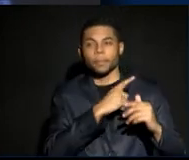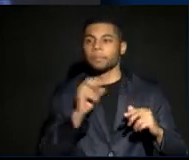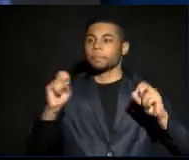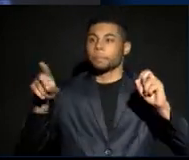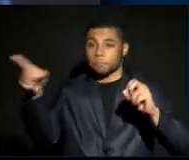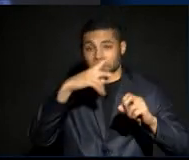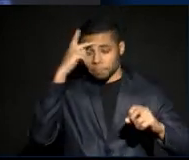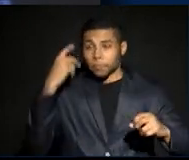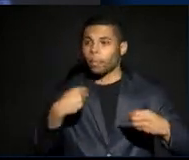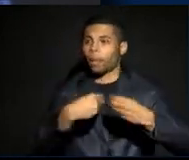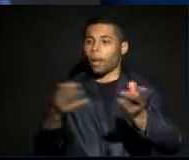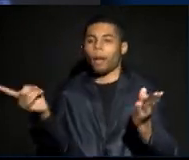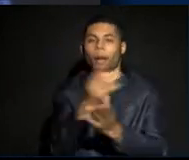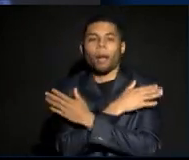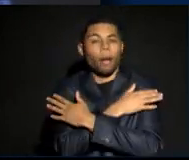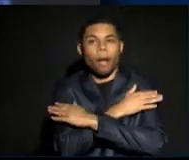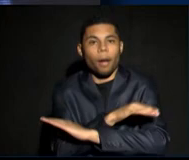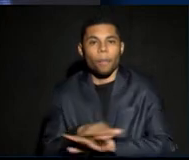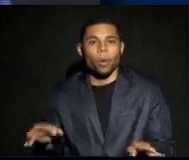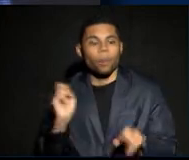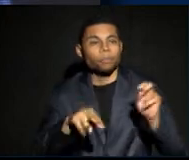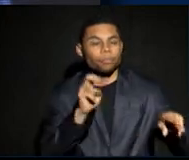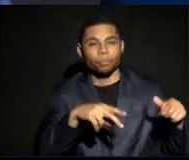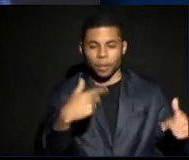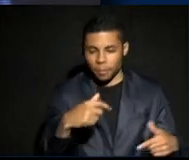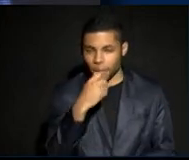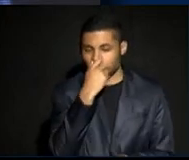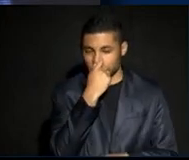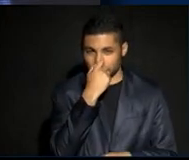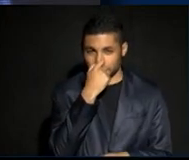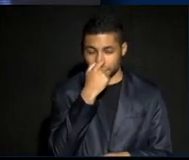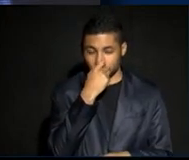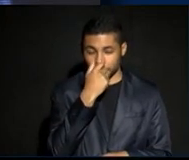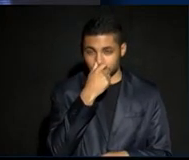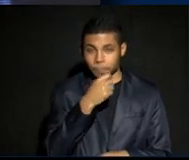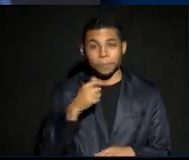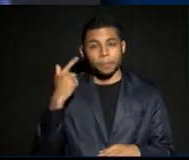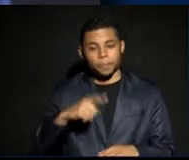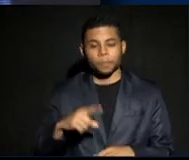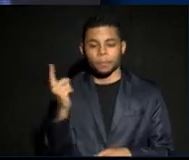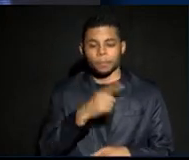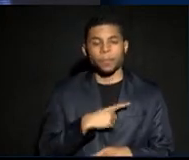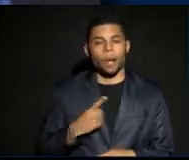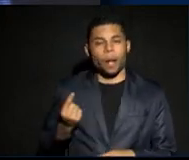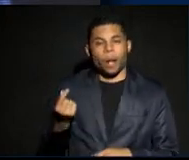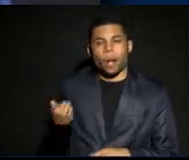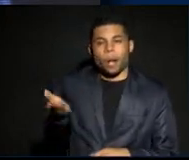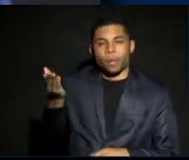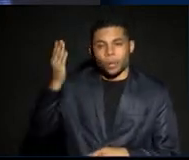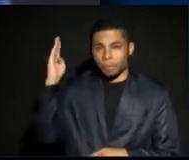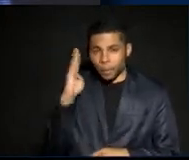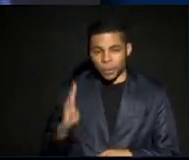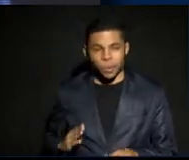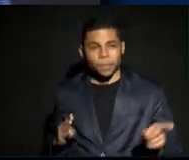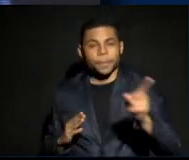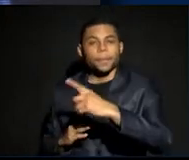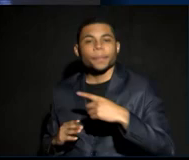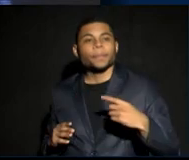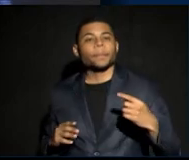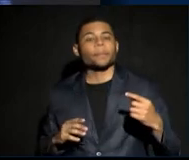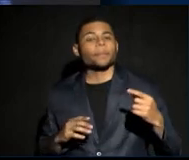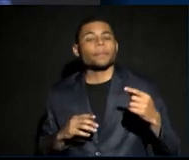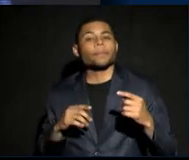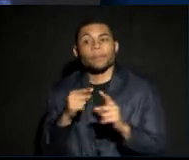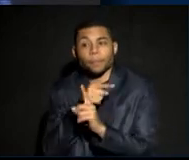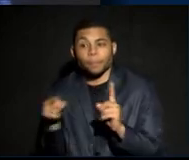emprego o bolo está crescendo e a gente tá sabendo distribuir esse bolo o combate acaricia no Brasil o auxílio às pessoas tá ficando